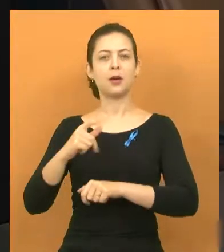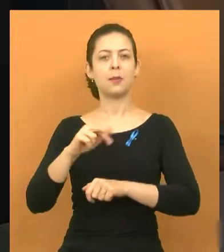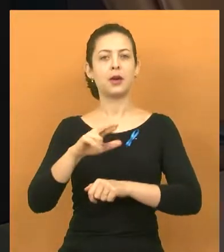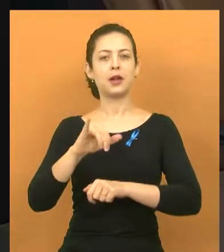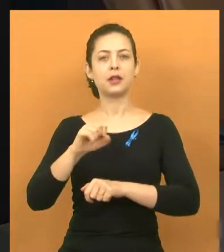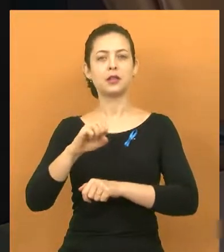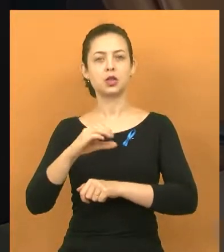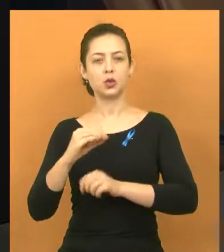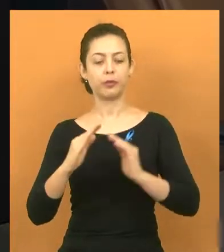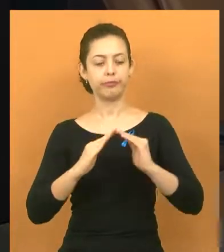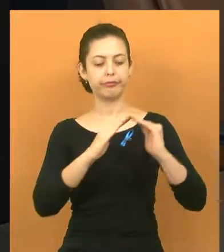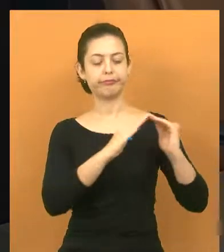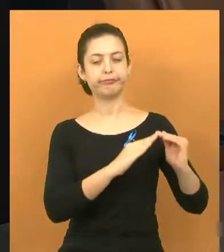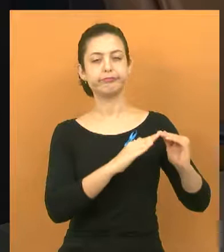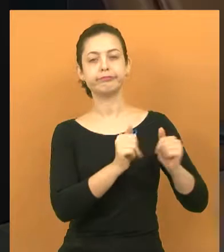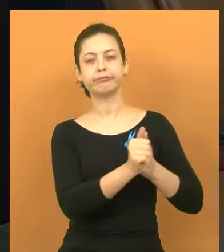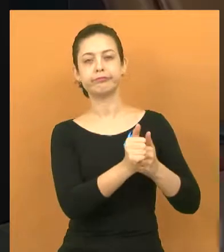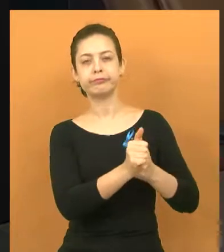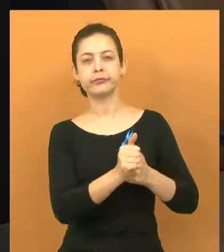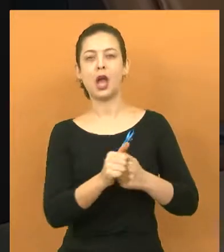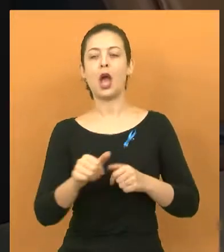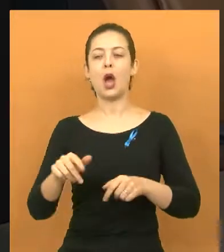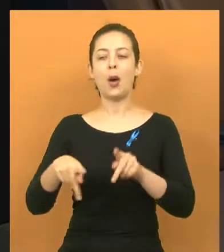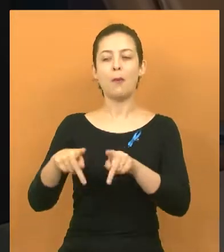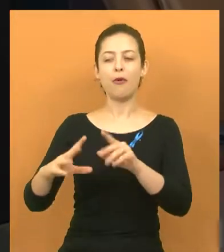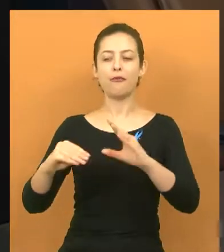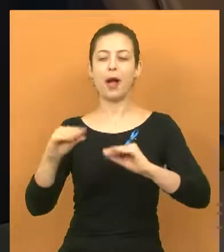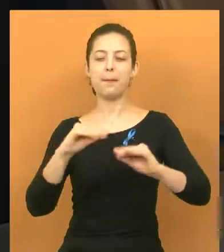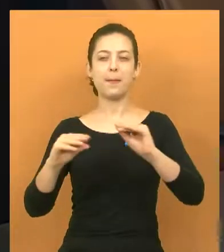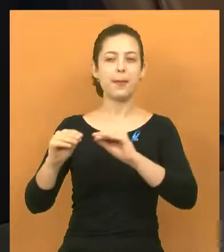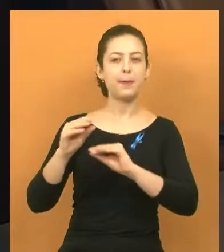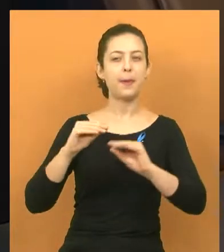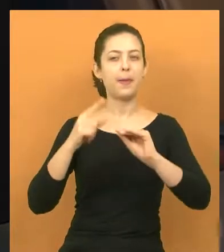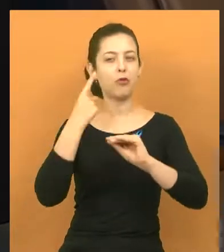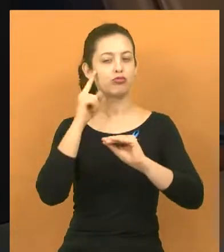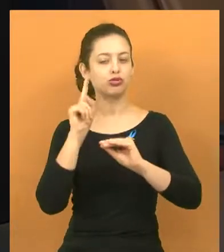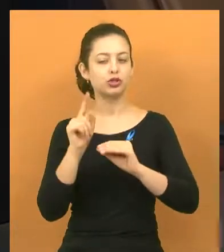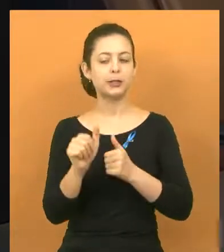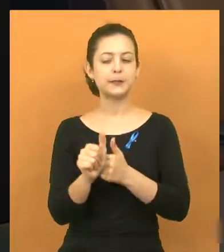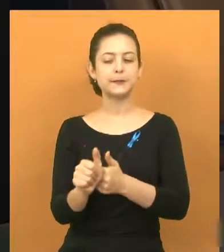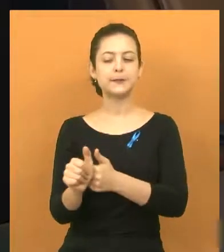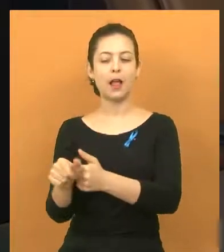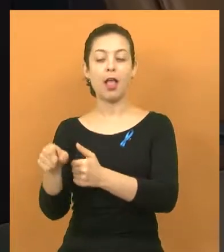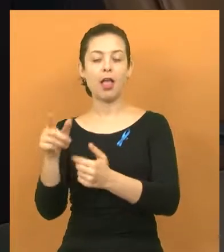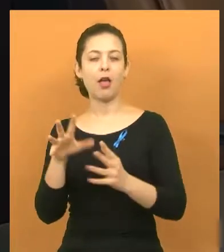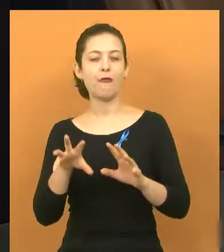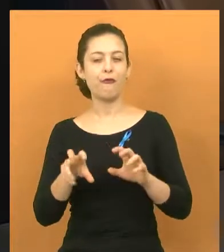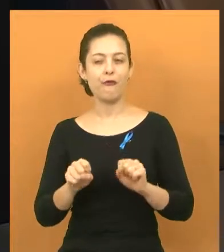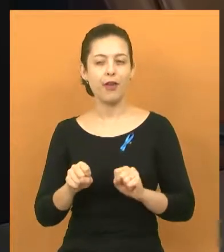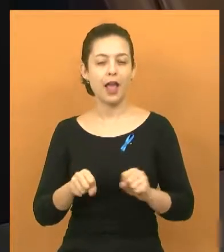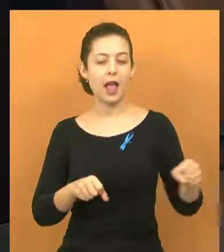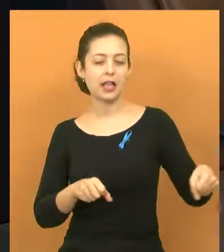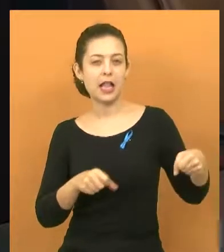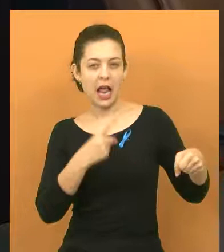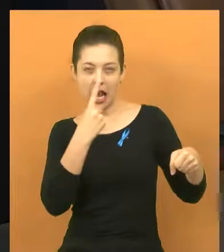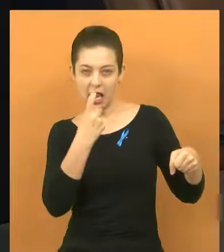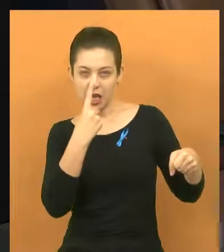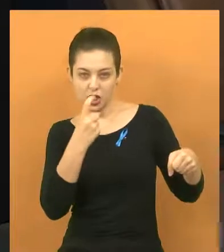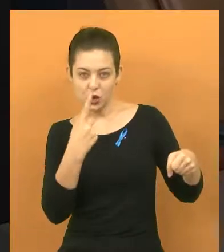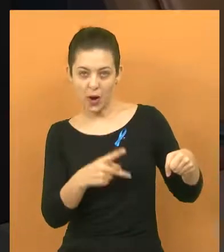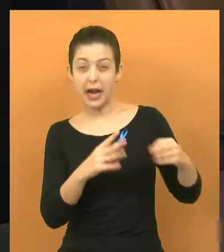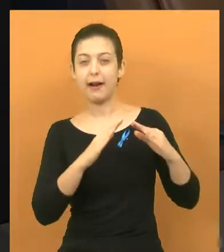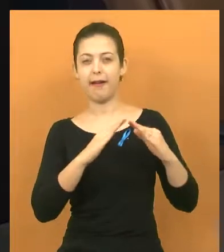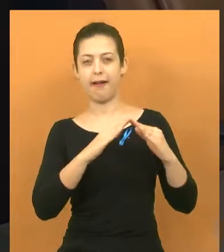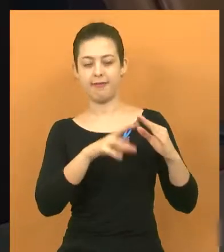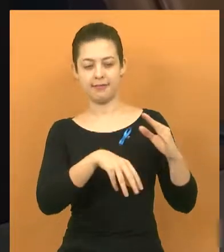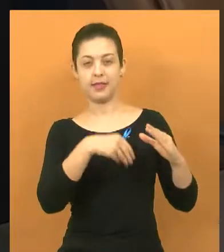é meu vizinho, inclusive, que o povo falava e eu não acreditava. Um dia eu segui ele e eu vi. Ele cata a sacola de lixo doméstico dele,